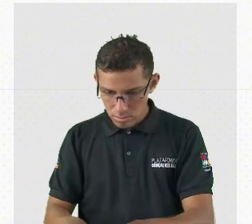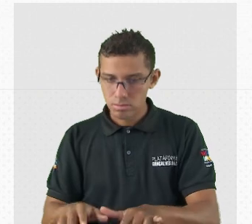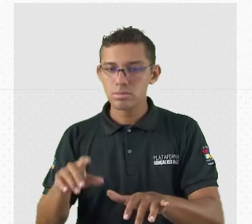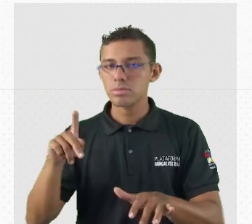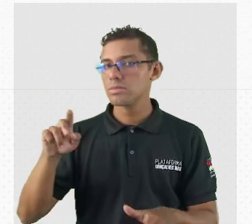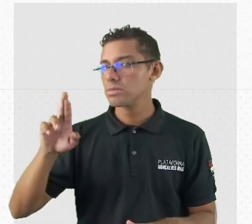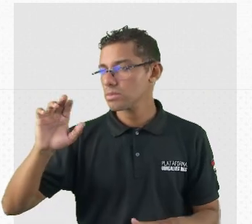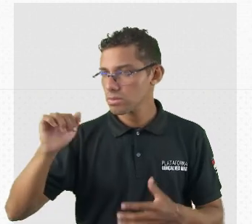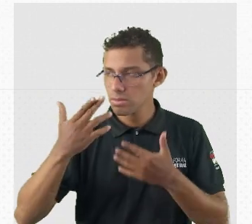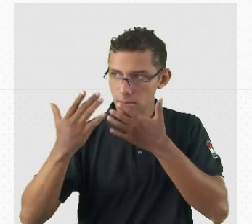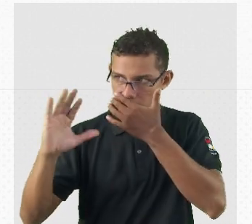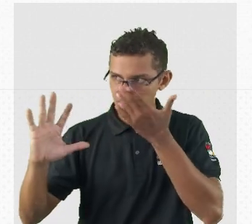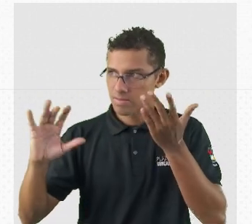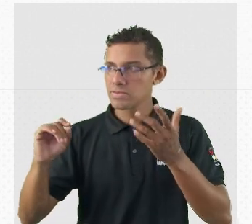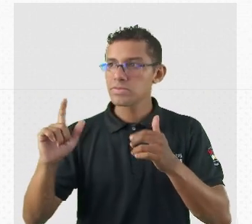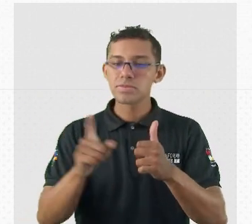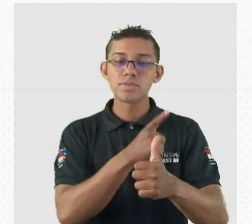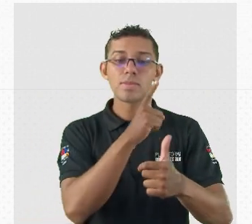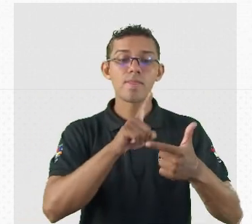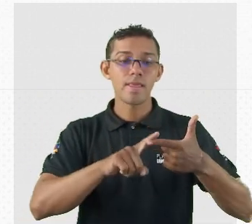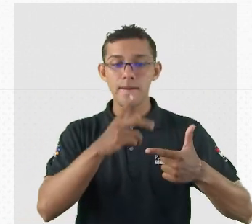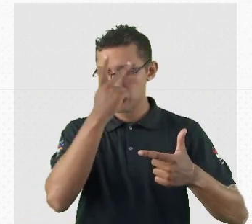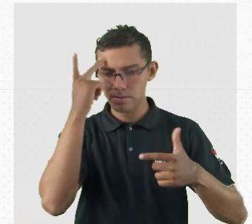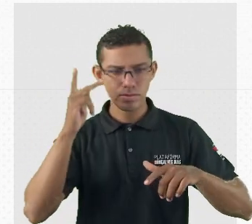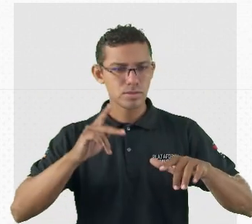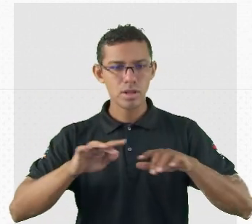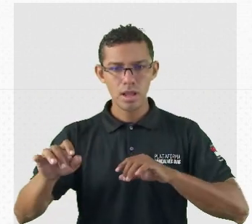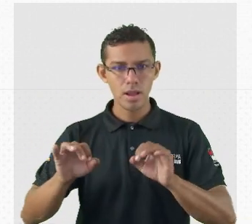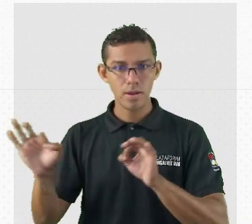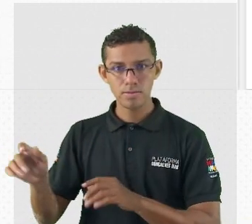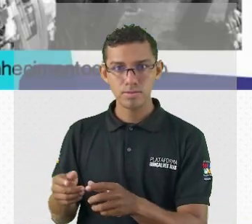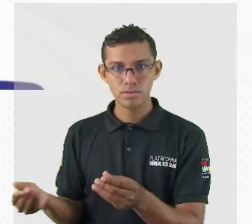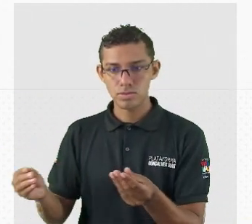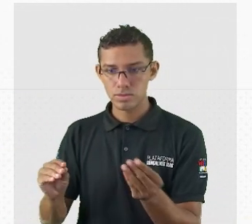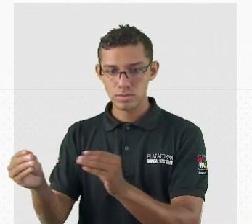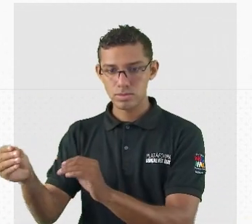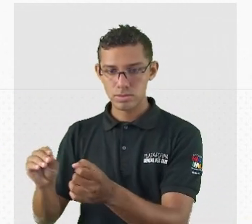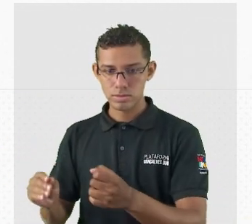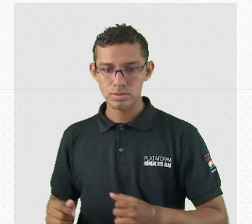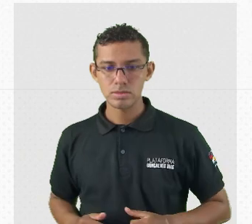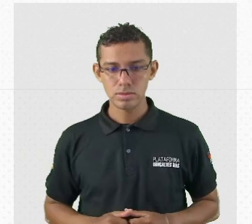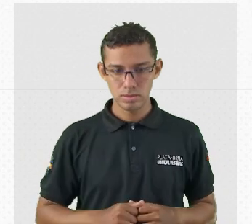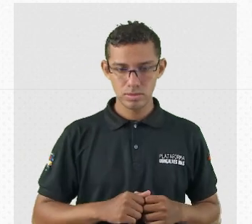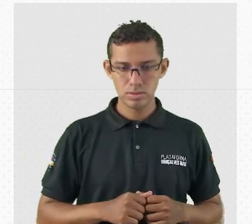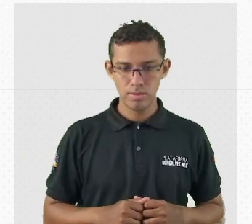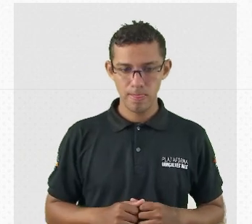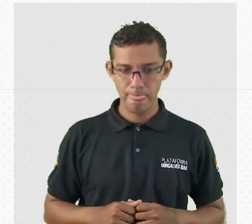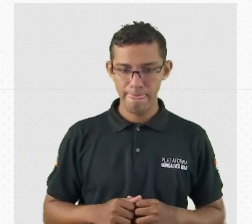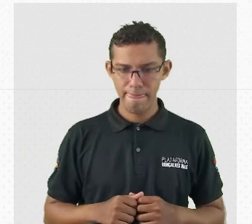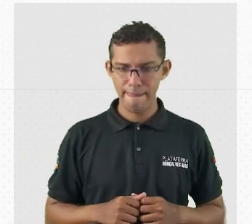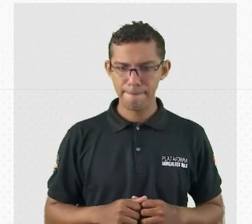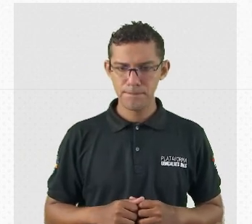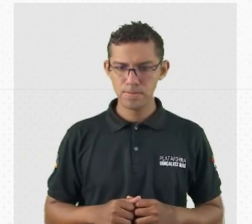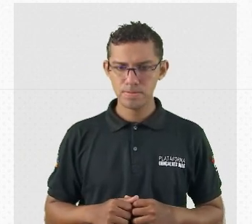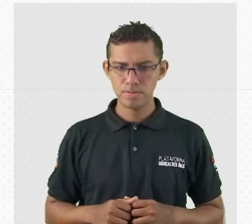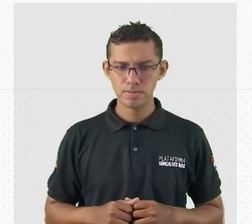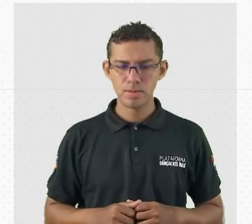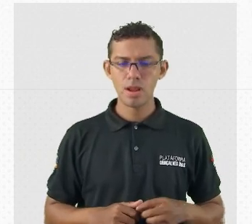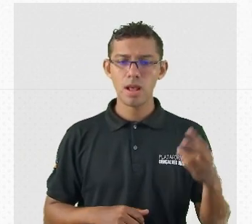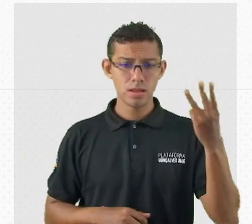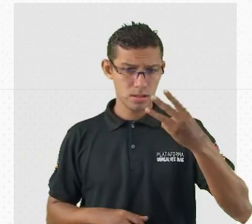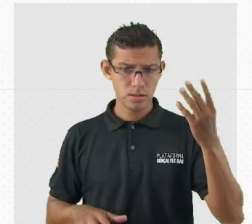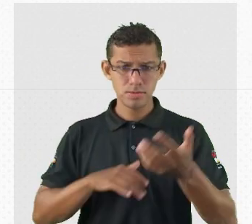Diferindo da primeira revolução, que tu ainda tinha a pessoa movimentando a máquina, tá? Na terceira revolução, nós temos